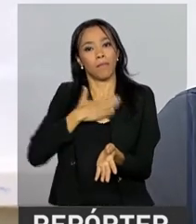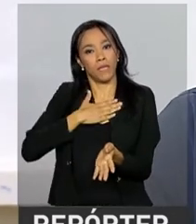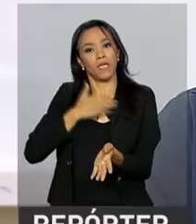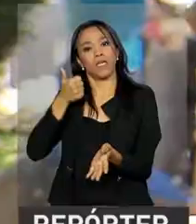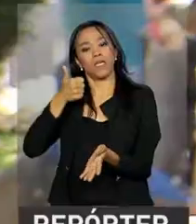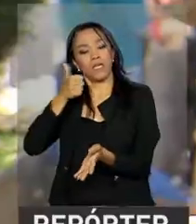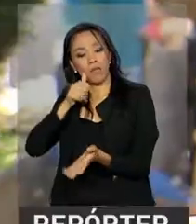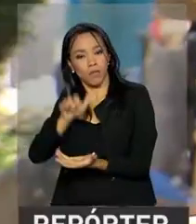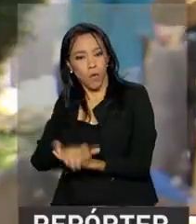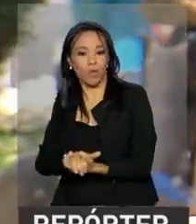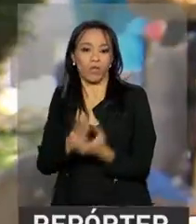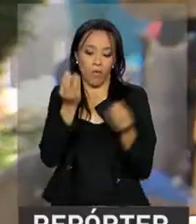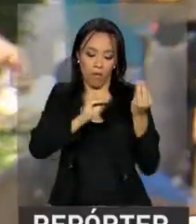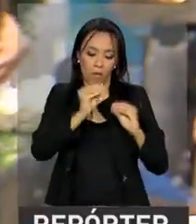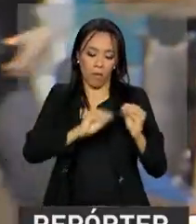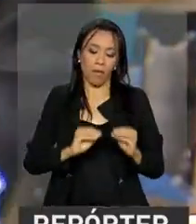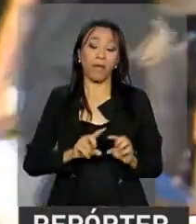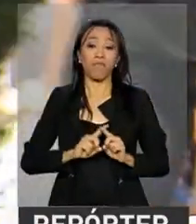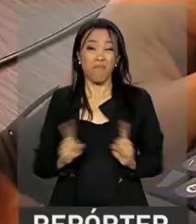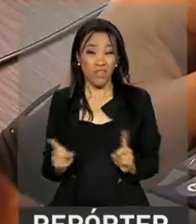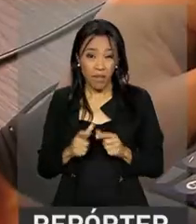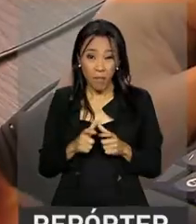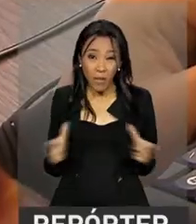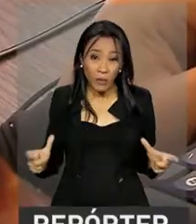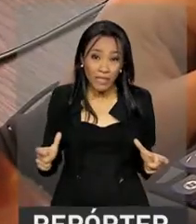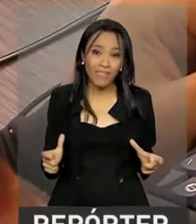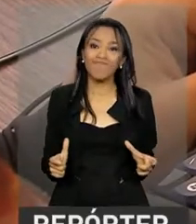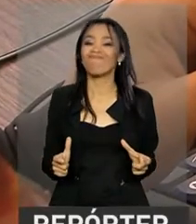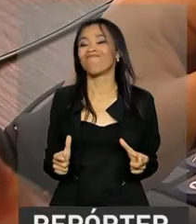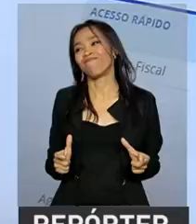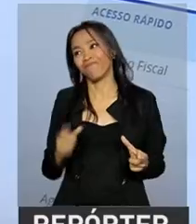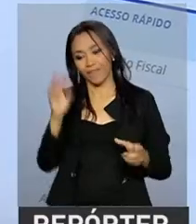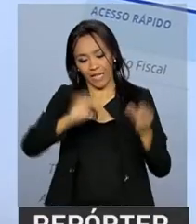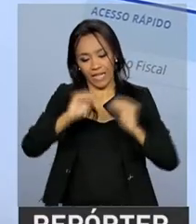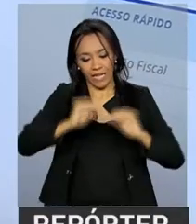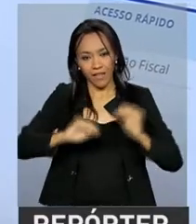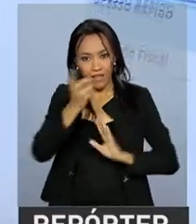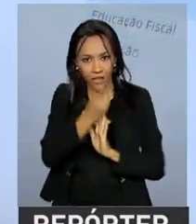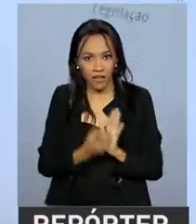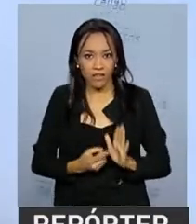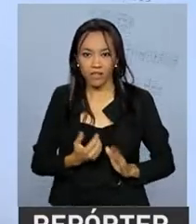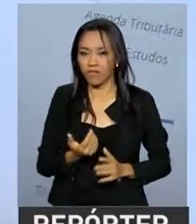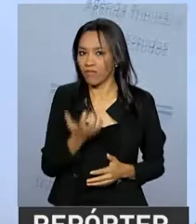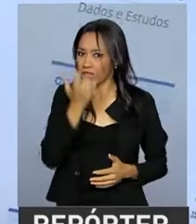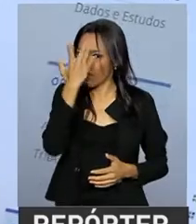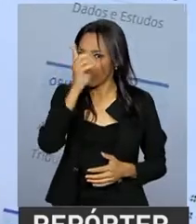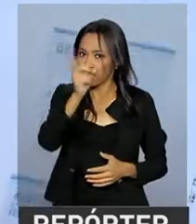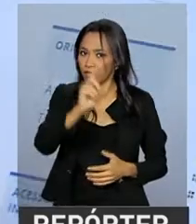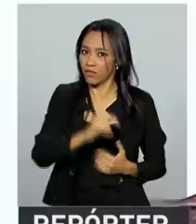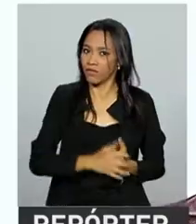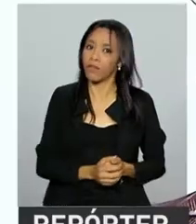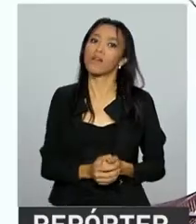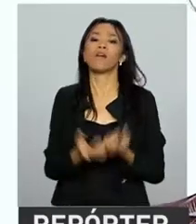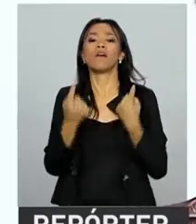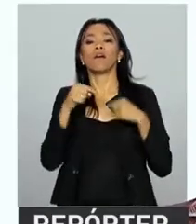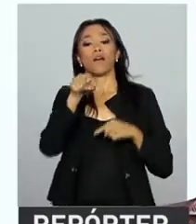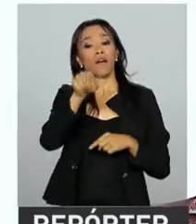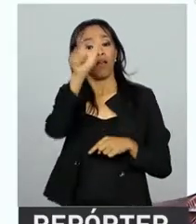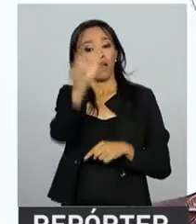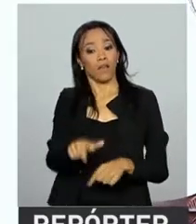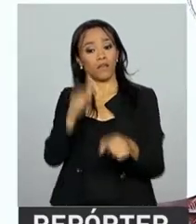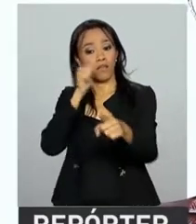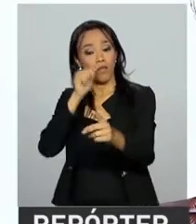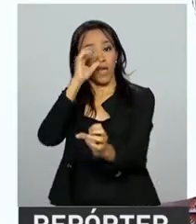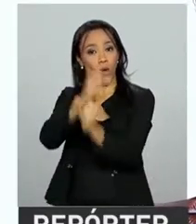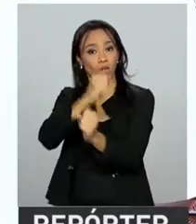e da minha esposa mas para muitos brasileiros fazer a declaração do imposto de renda não é tão simples assim a contadora